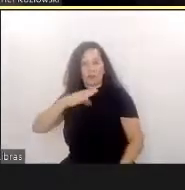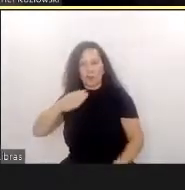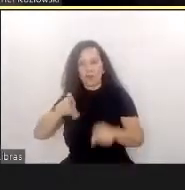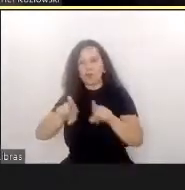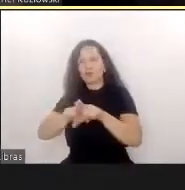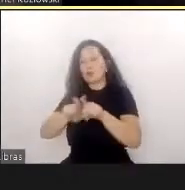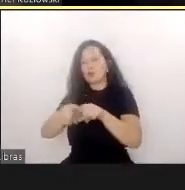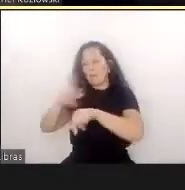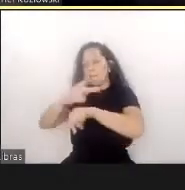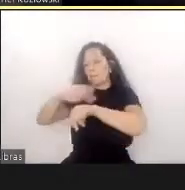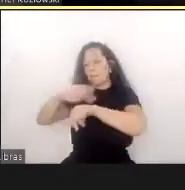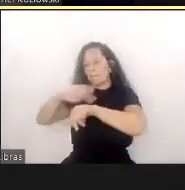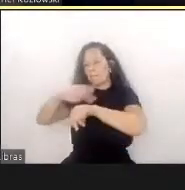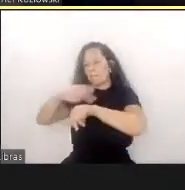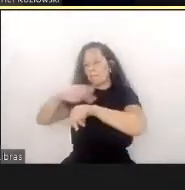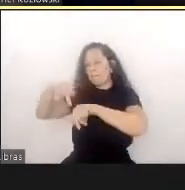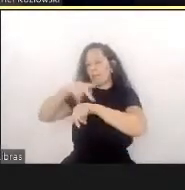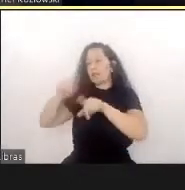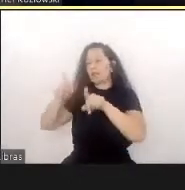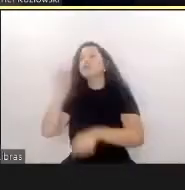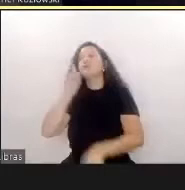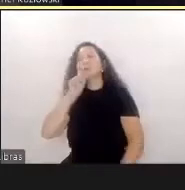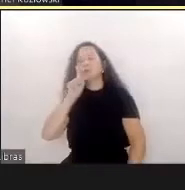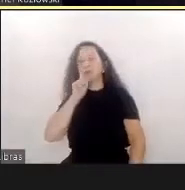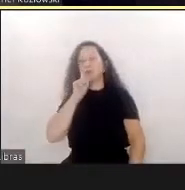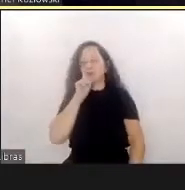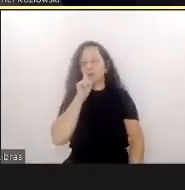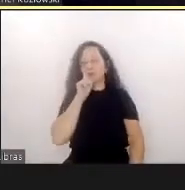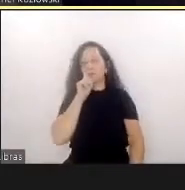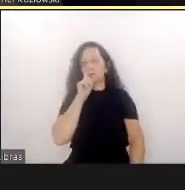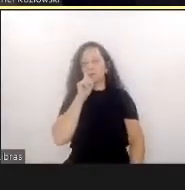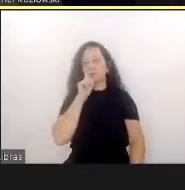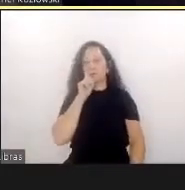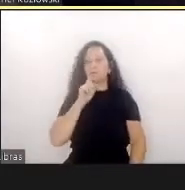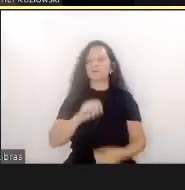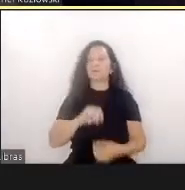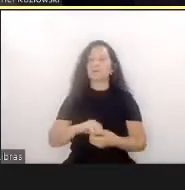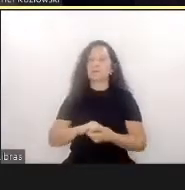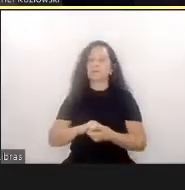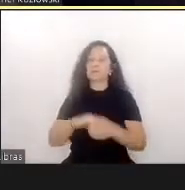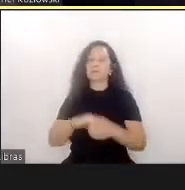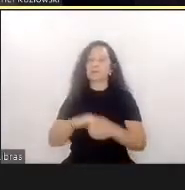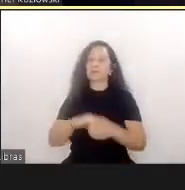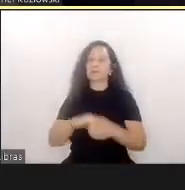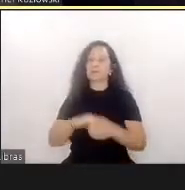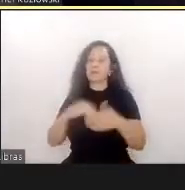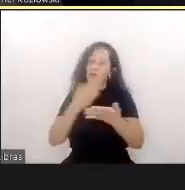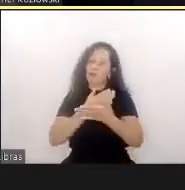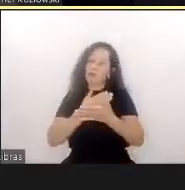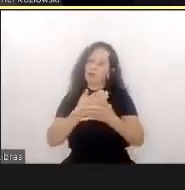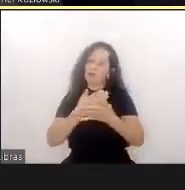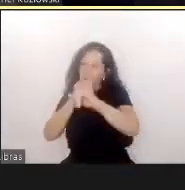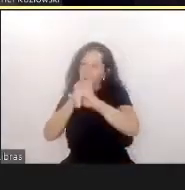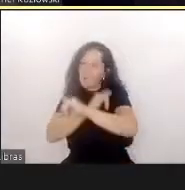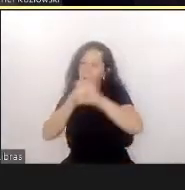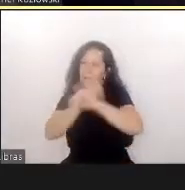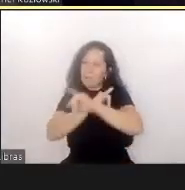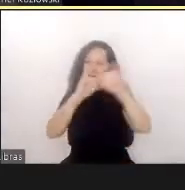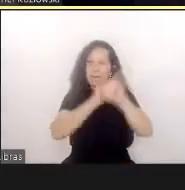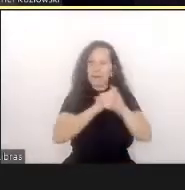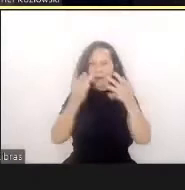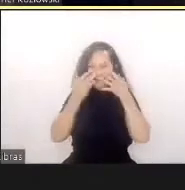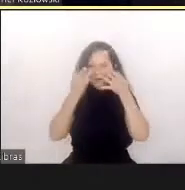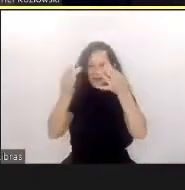FAU USP. E a partir da repercussão dessas exposições, a gente percebeu que a pesquisa